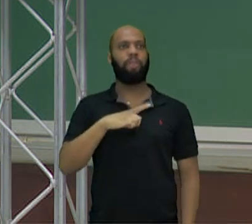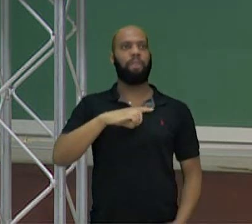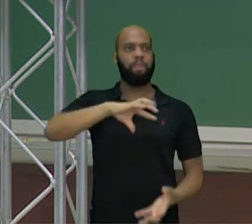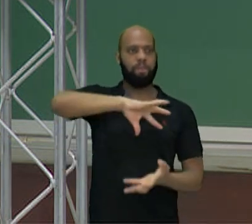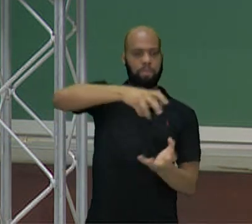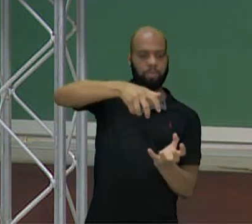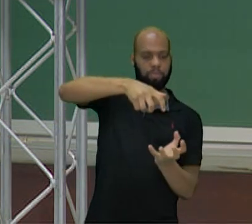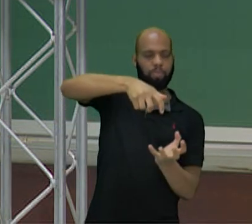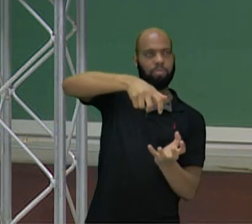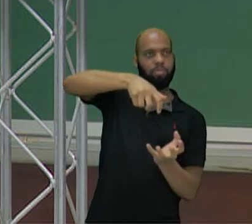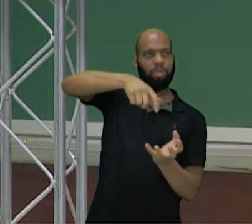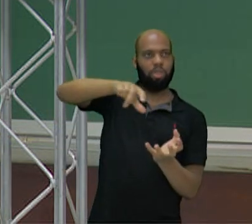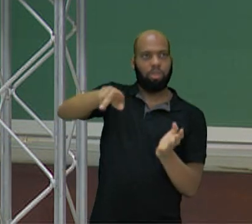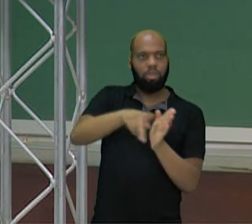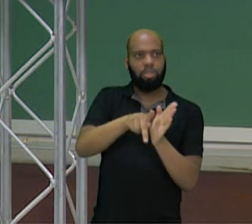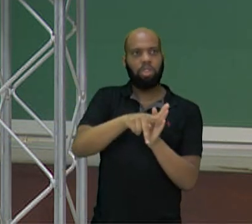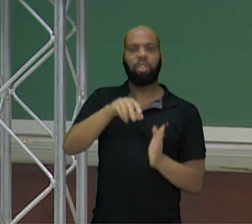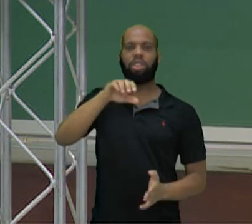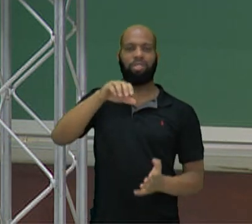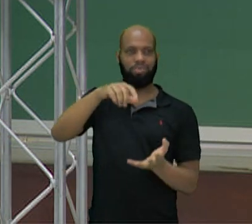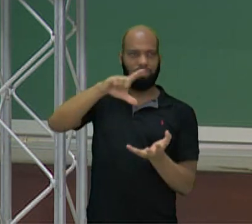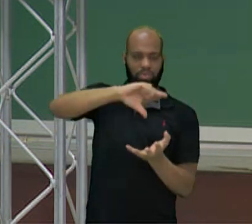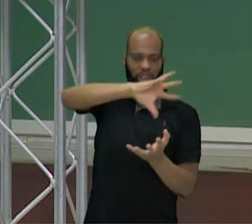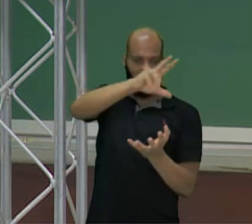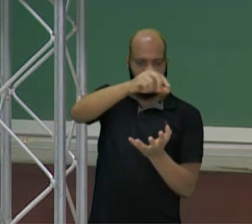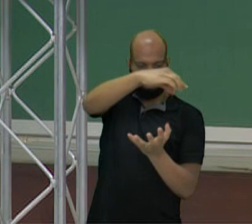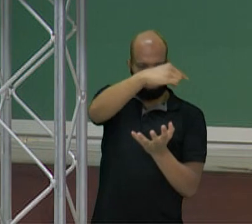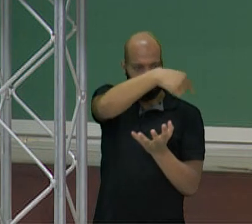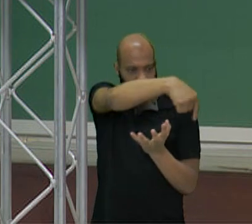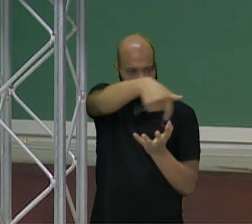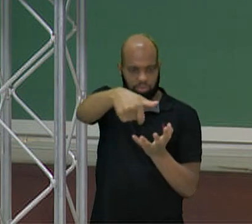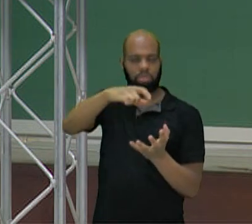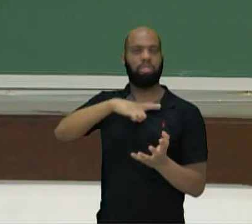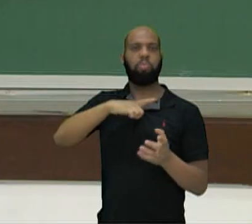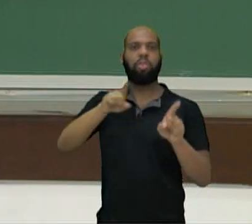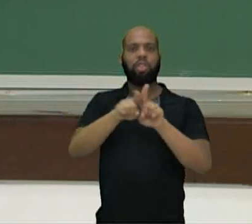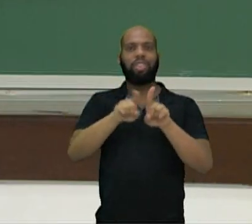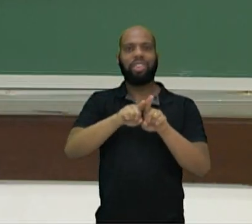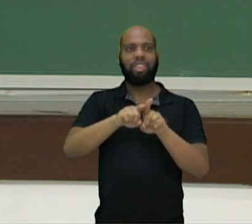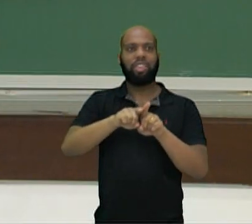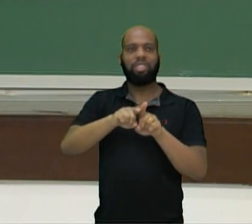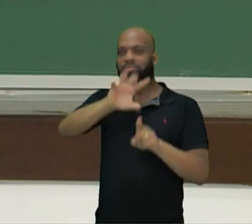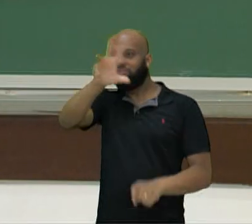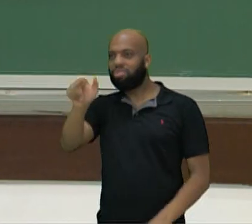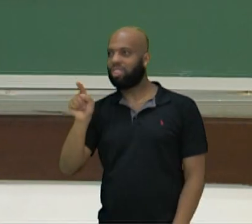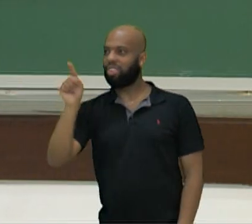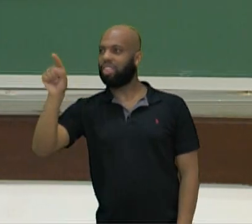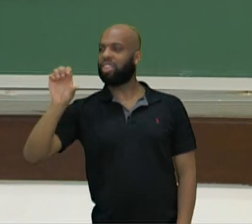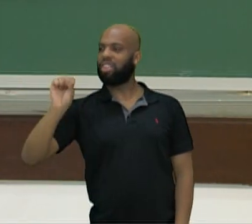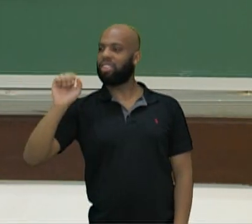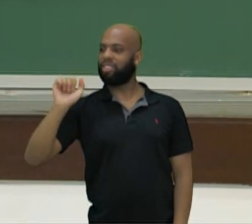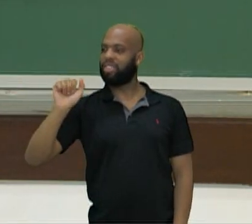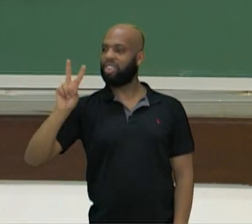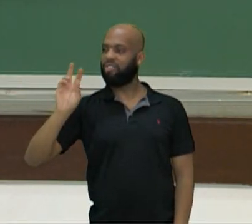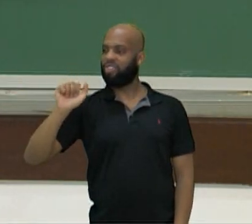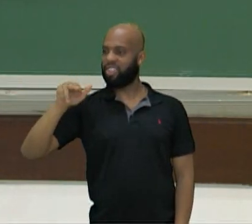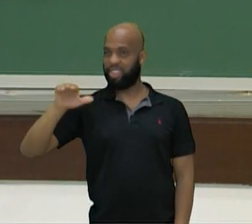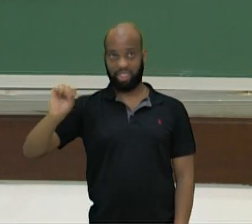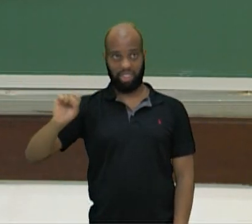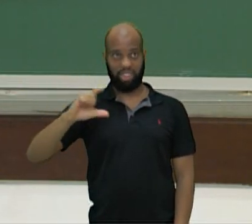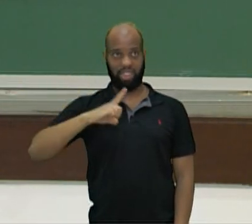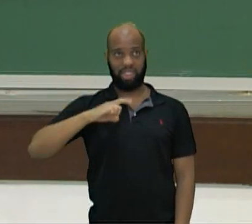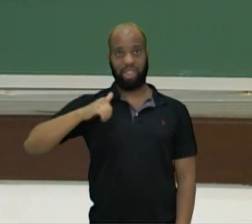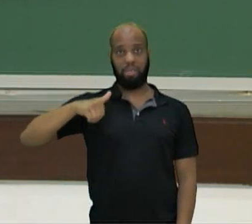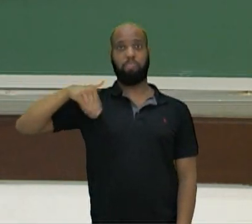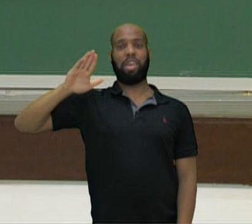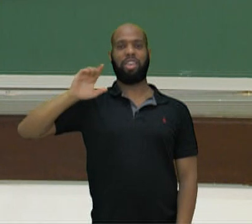das savanas, bem conhecido aí, né, dos filmes e documentários. Olha que bonito.